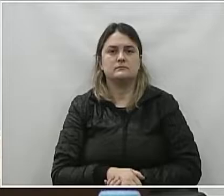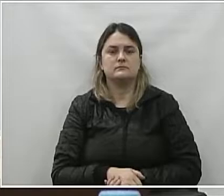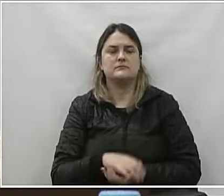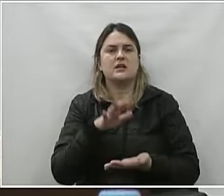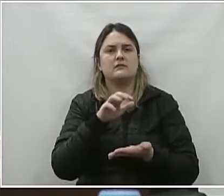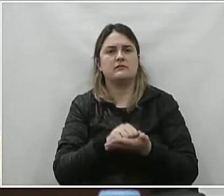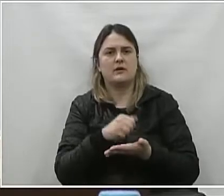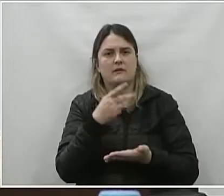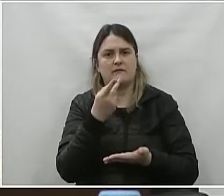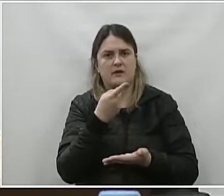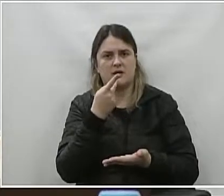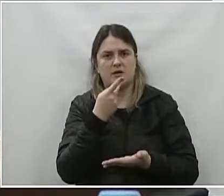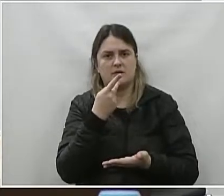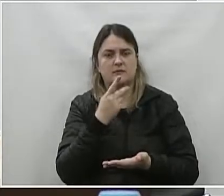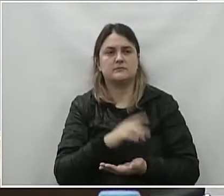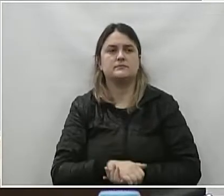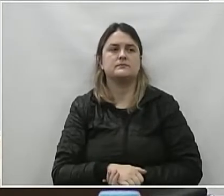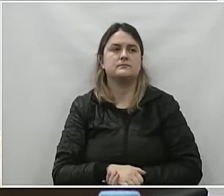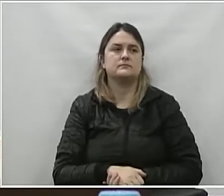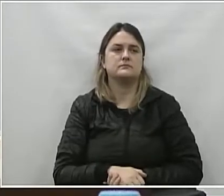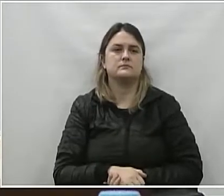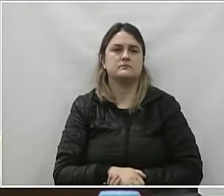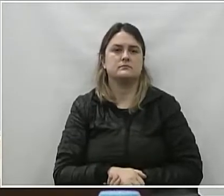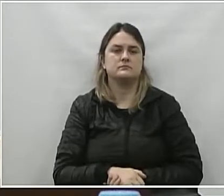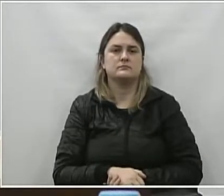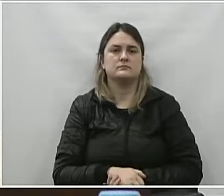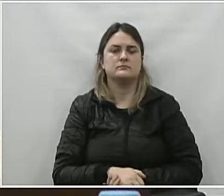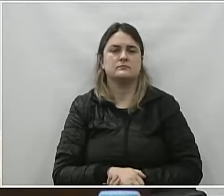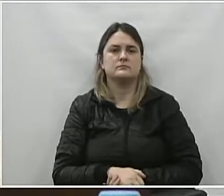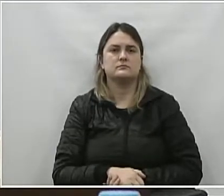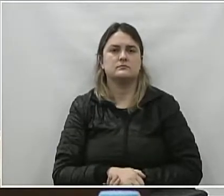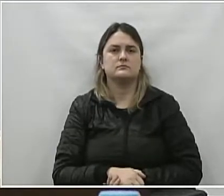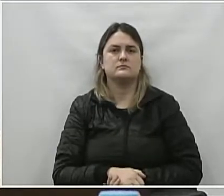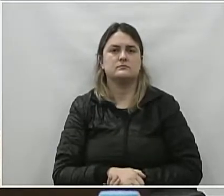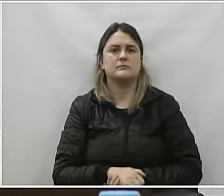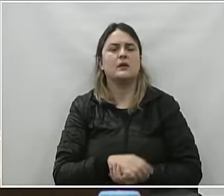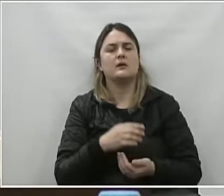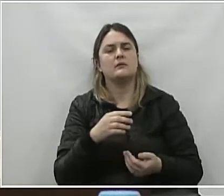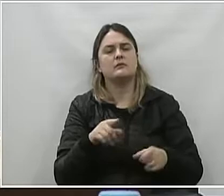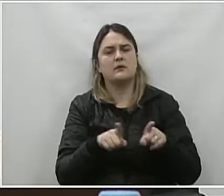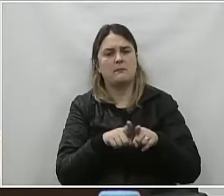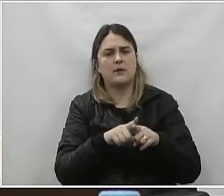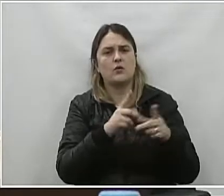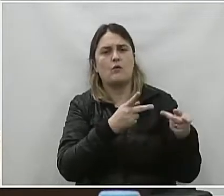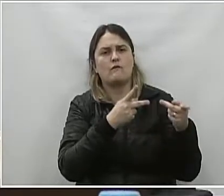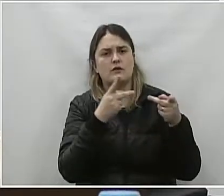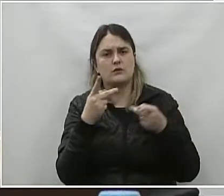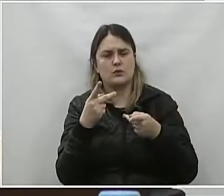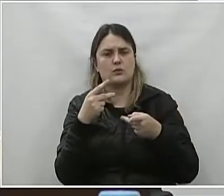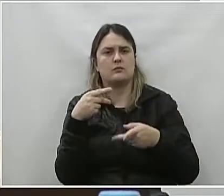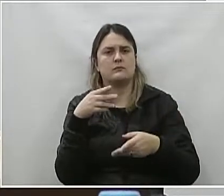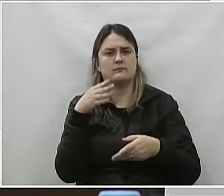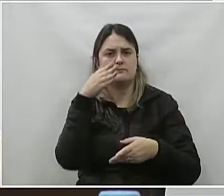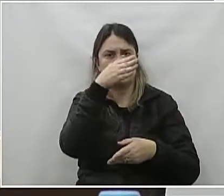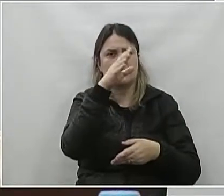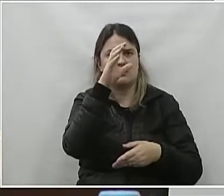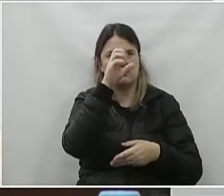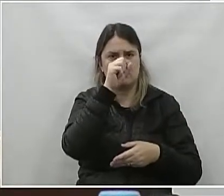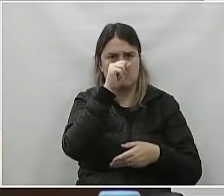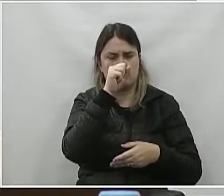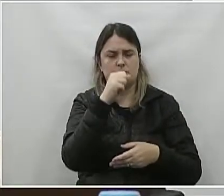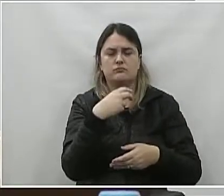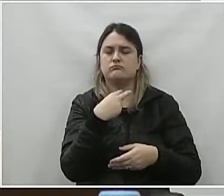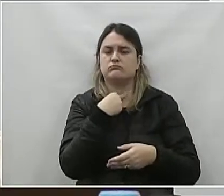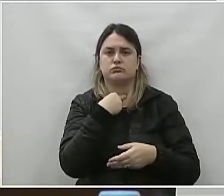Registrar aqui na Palavra Livre que também fui convidado a participar da reunião no sábado, no ferroviário. Não pude